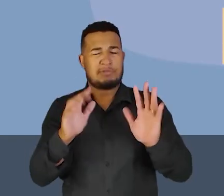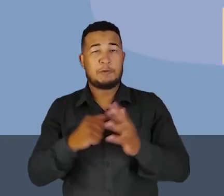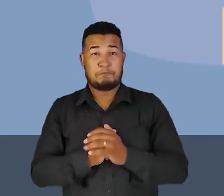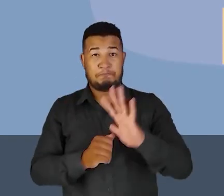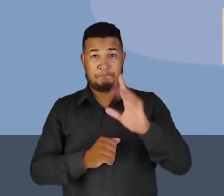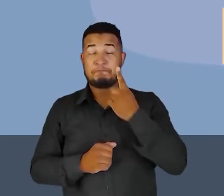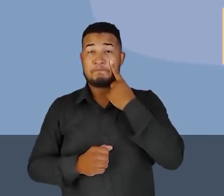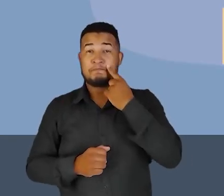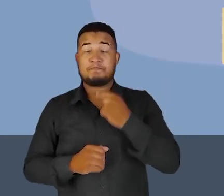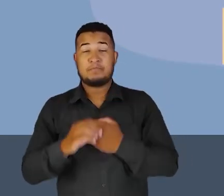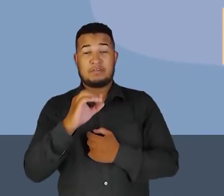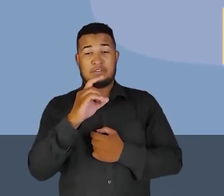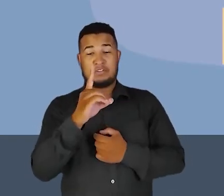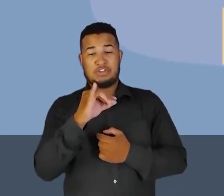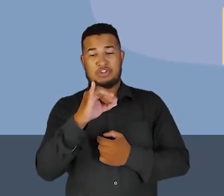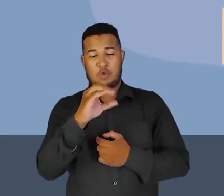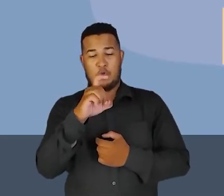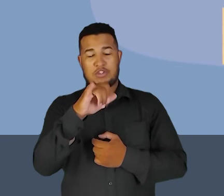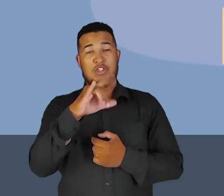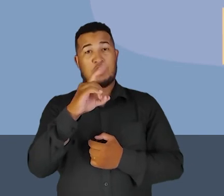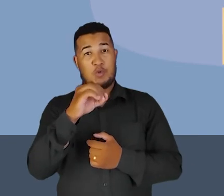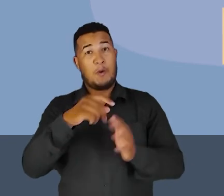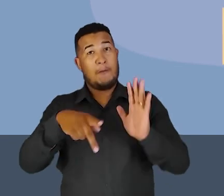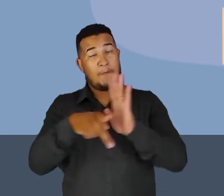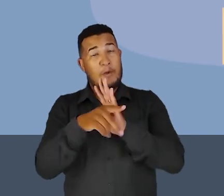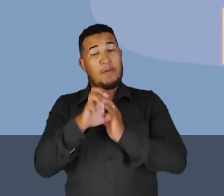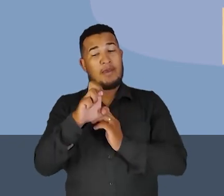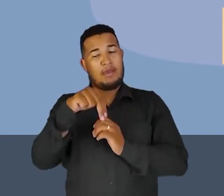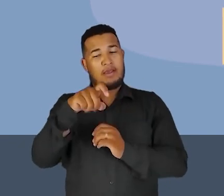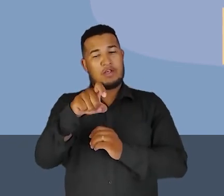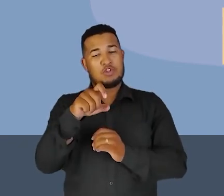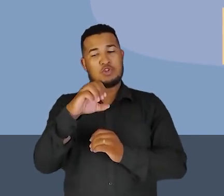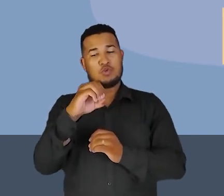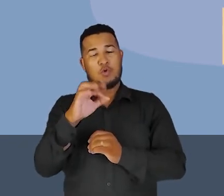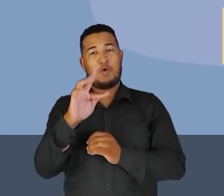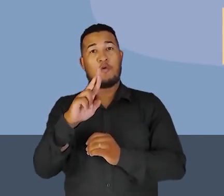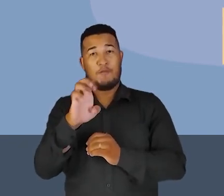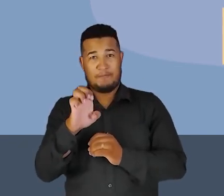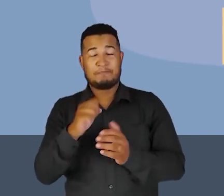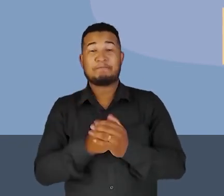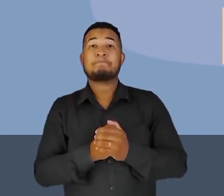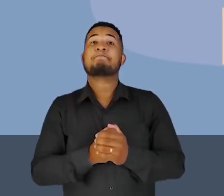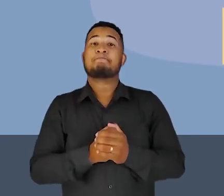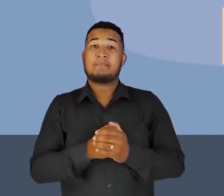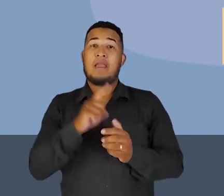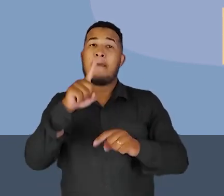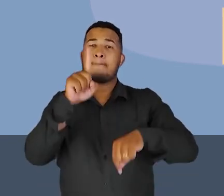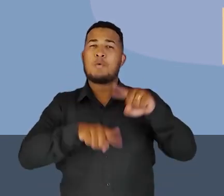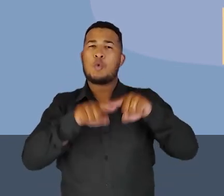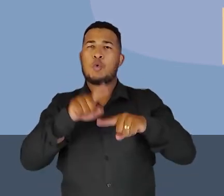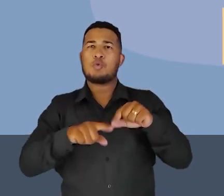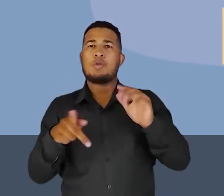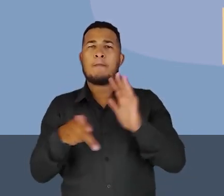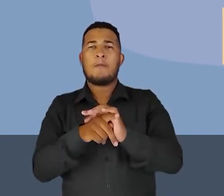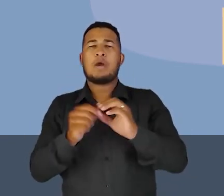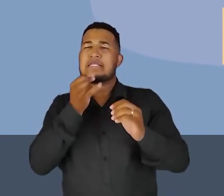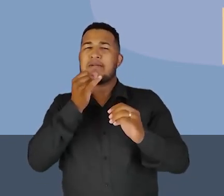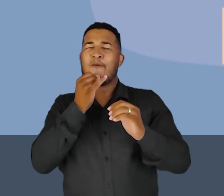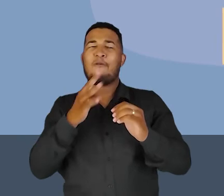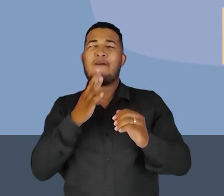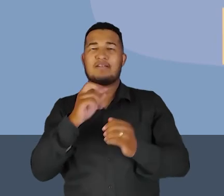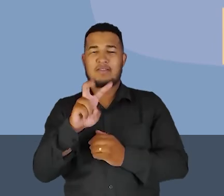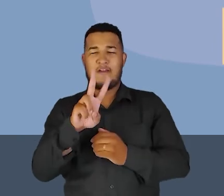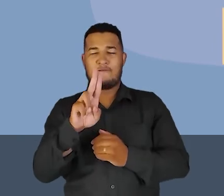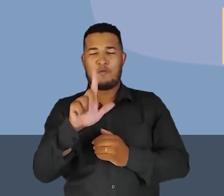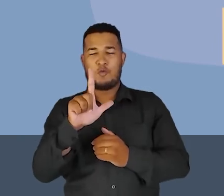ó. Dióxido e trióxido de enxofre, SO2 e SO3, eles são produtos de erupções vulcânicas, então,